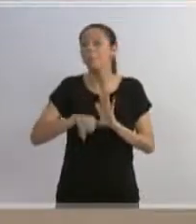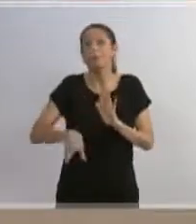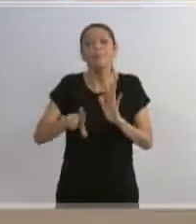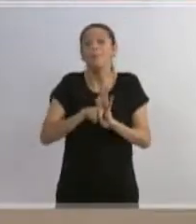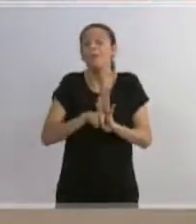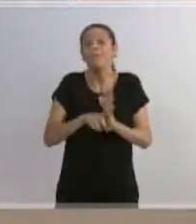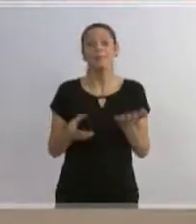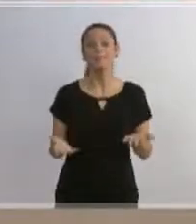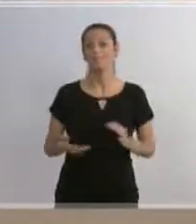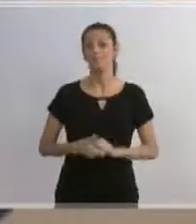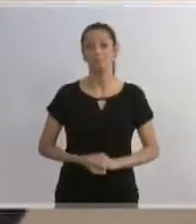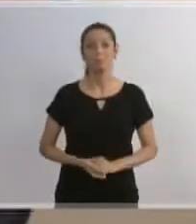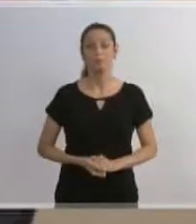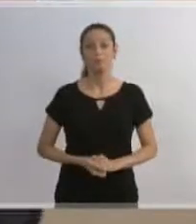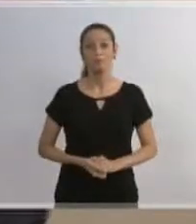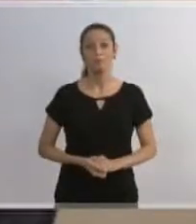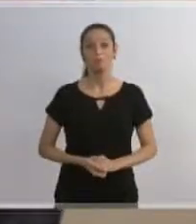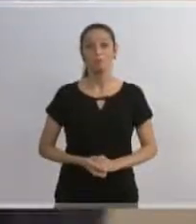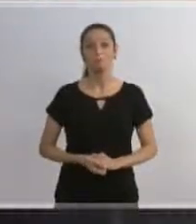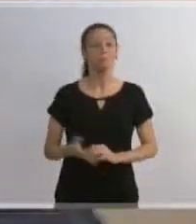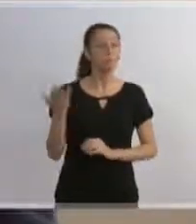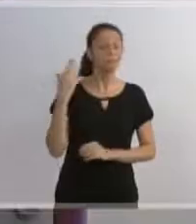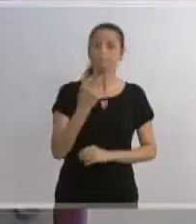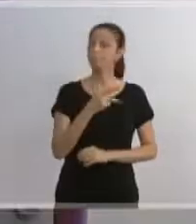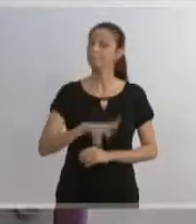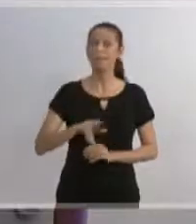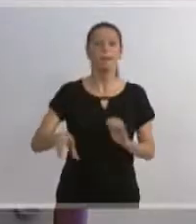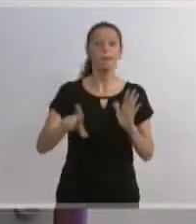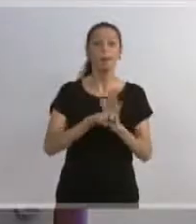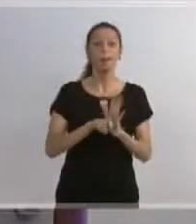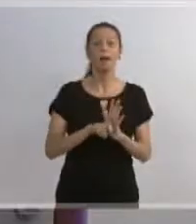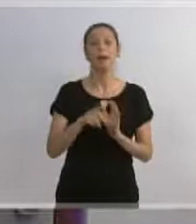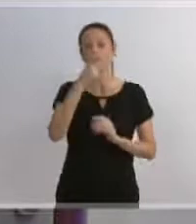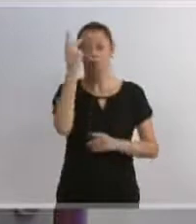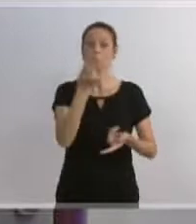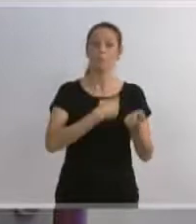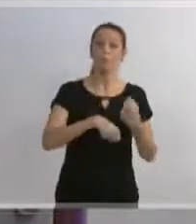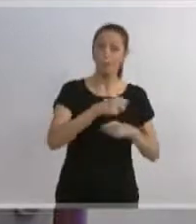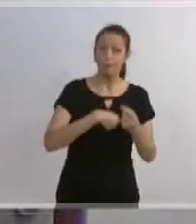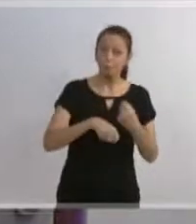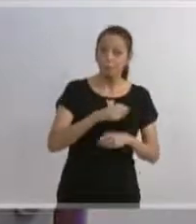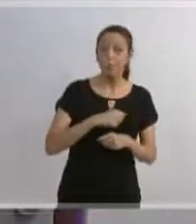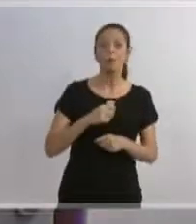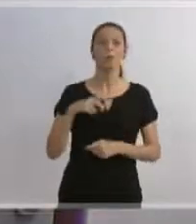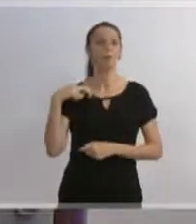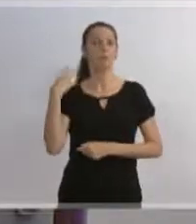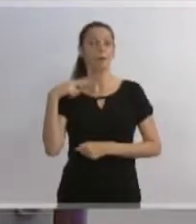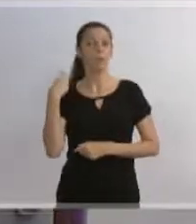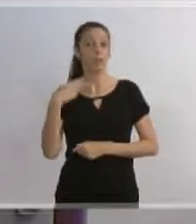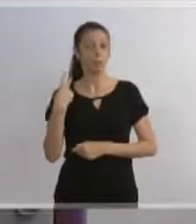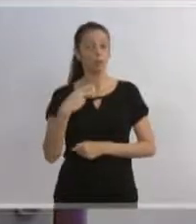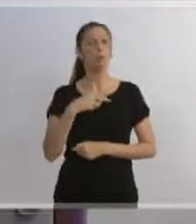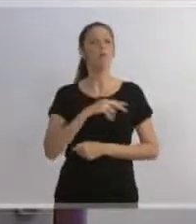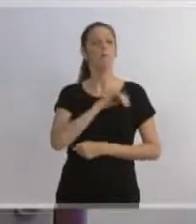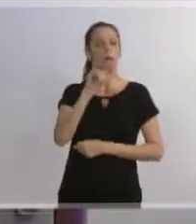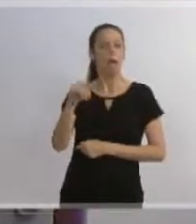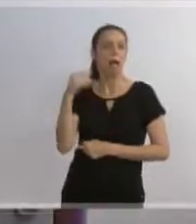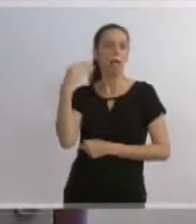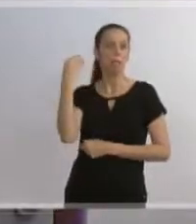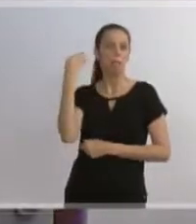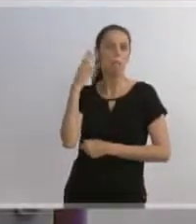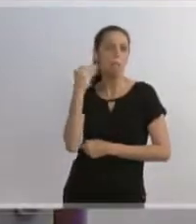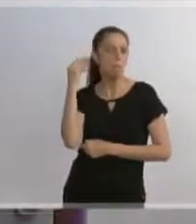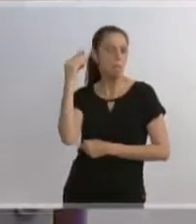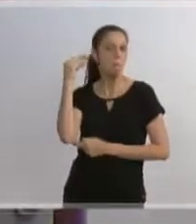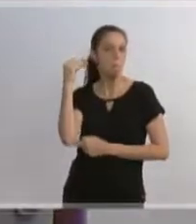isso. Isso não era lei. Aí veio o cobrador, veio algum vereador aí que foi lá alimentar a cabeça dos cobradores, vocês